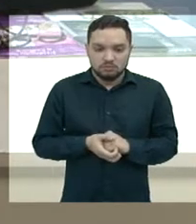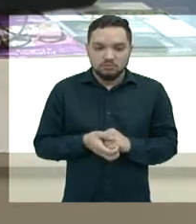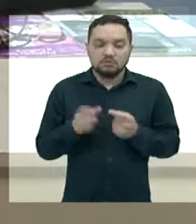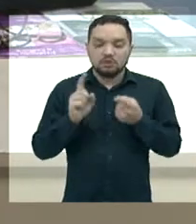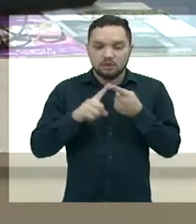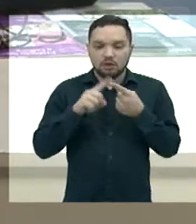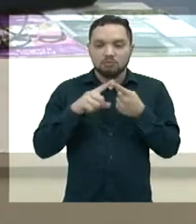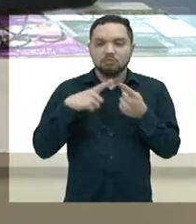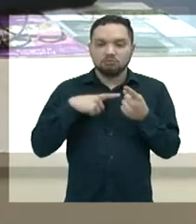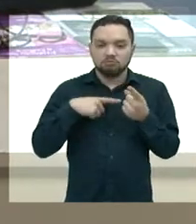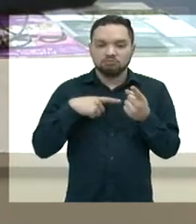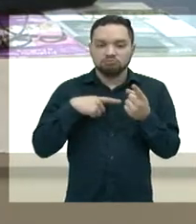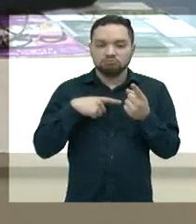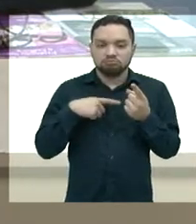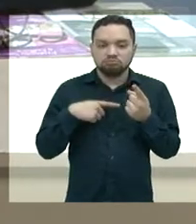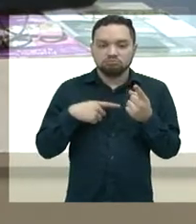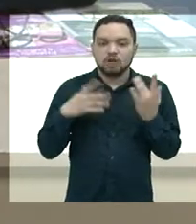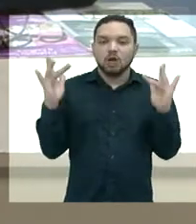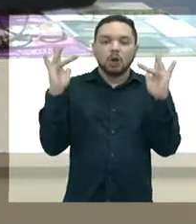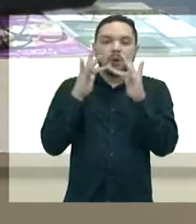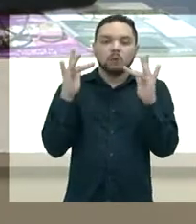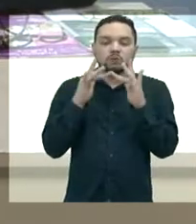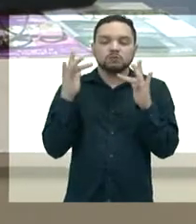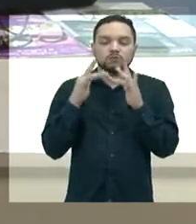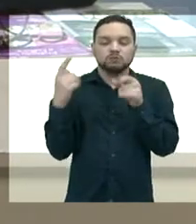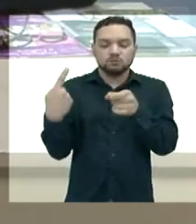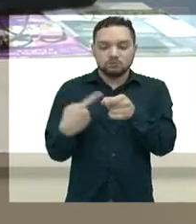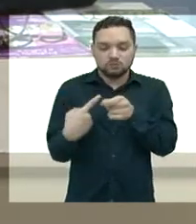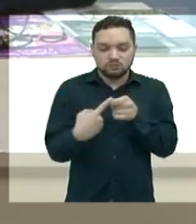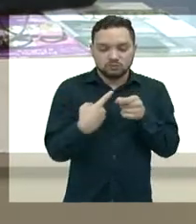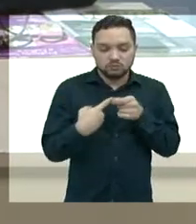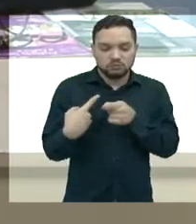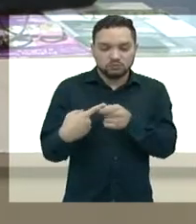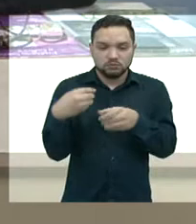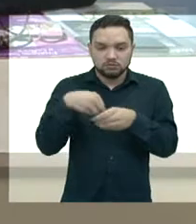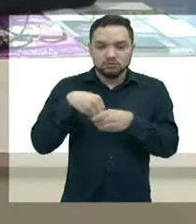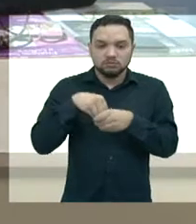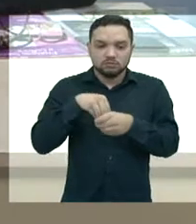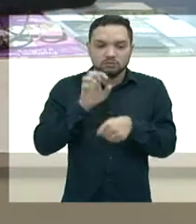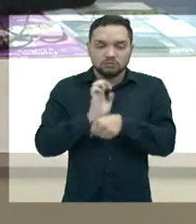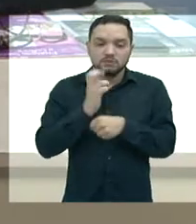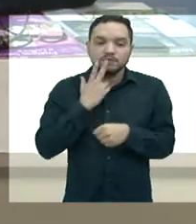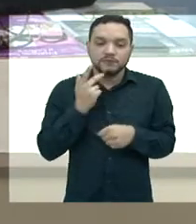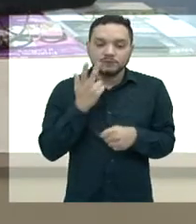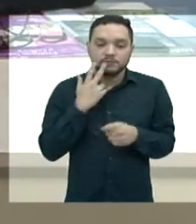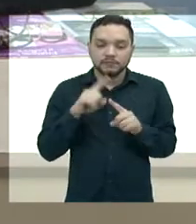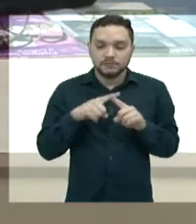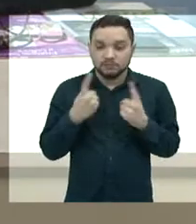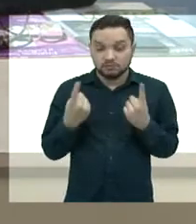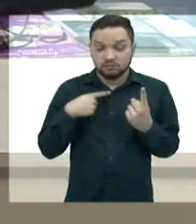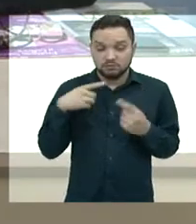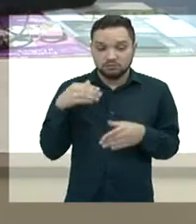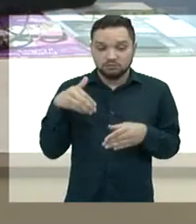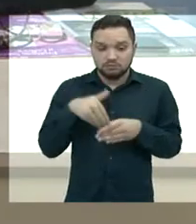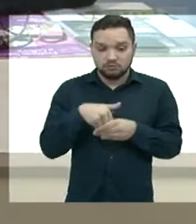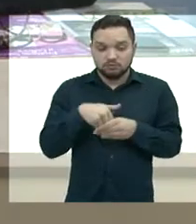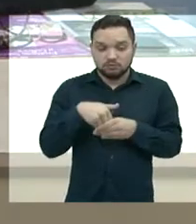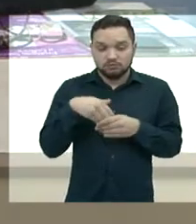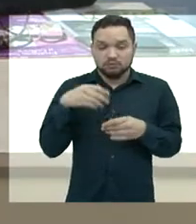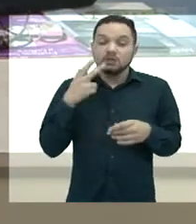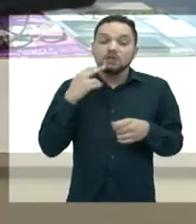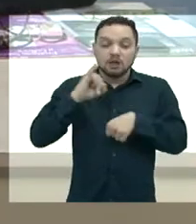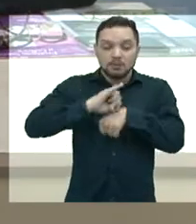interior. A sua ascendência política se dá na capital a partir da sua profissão,